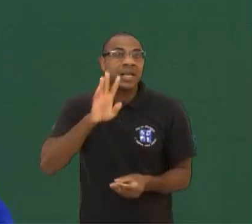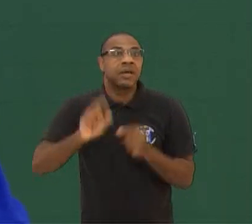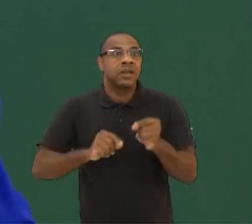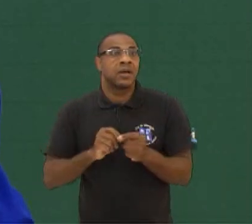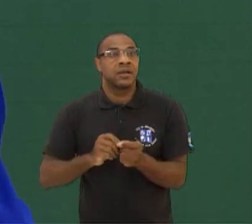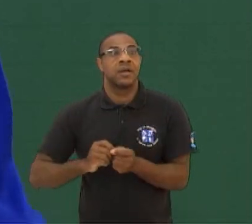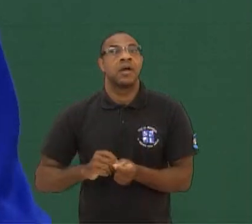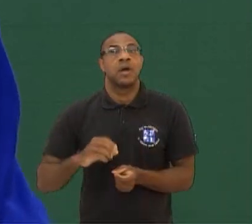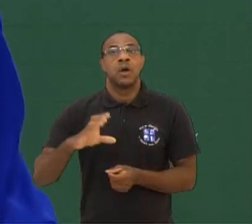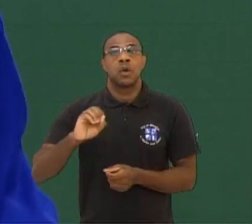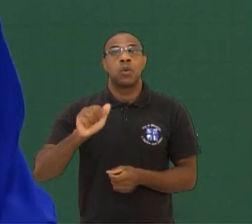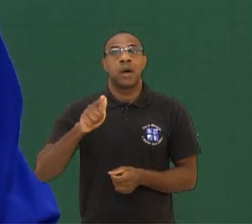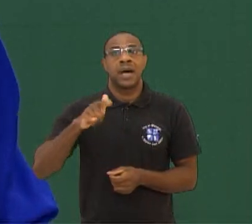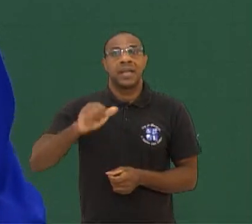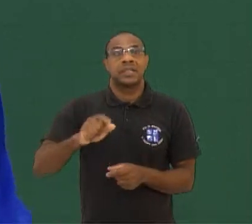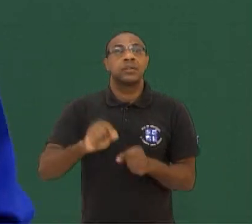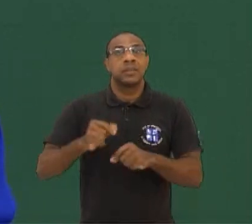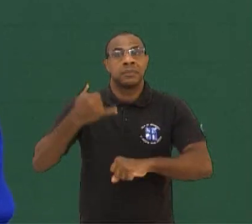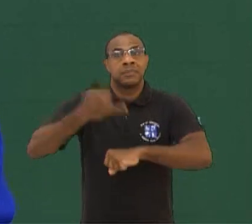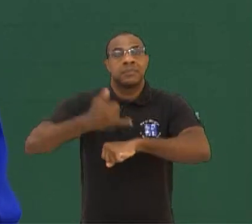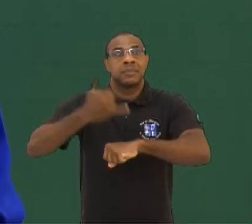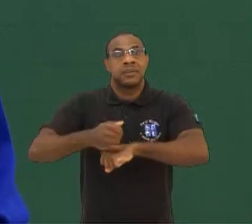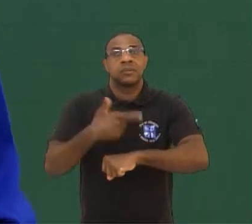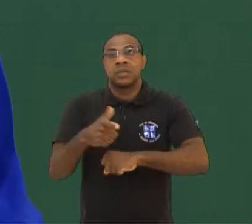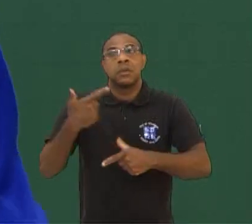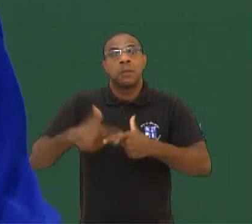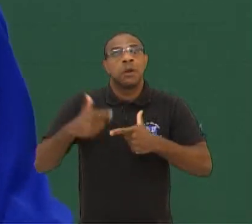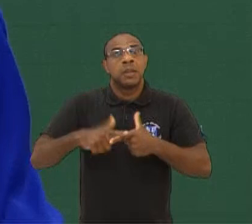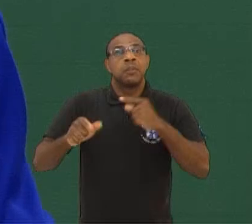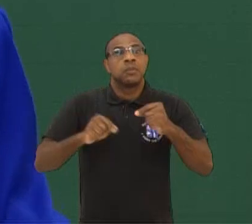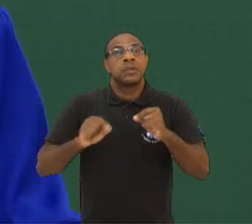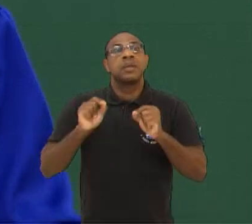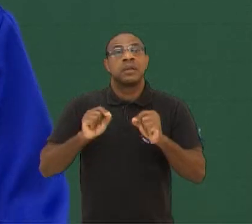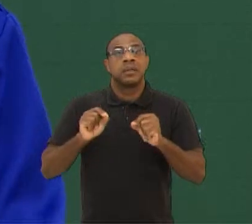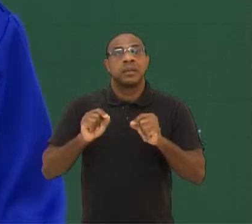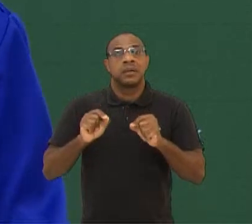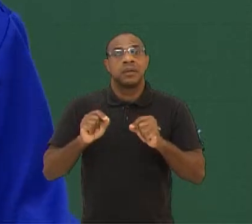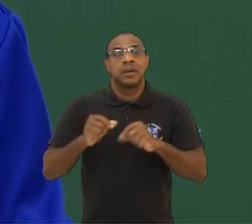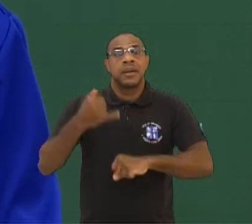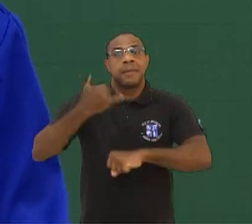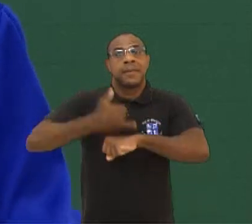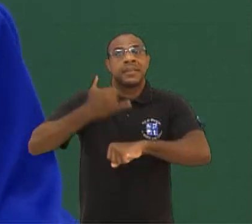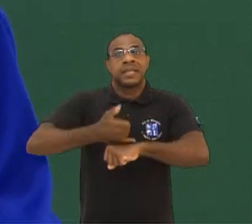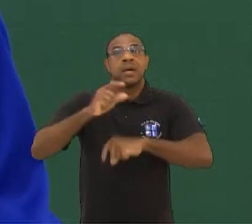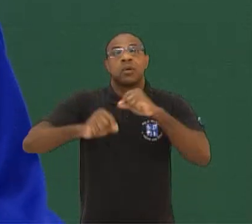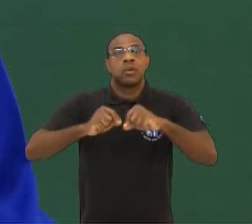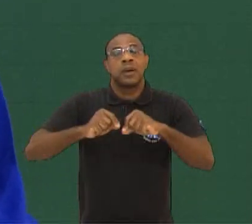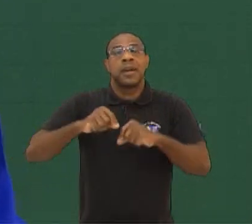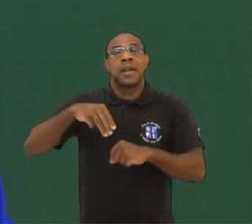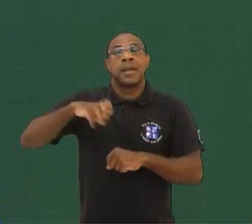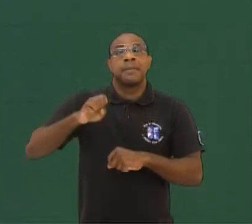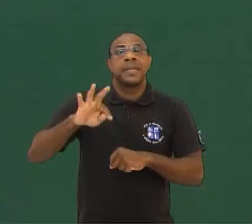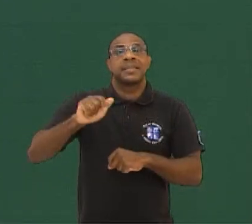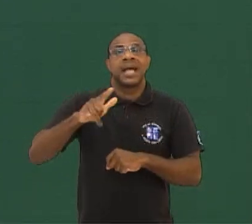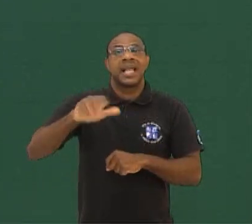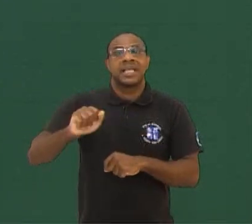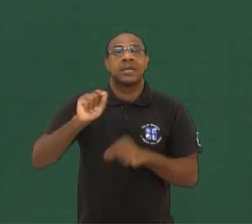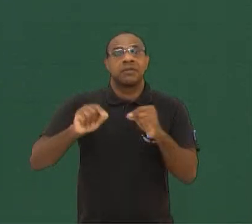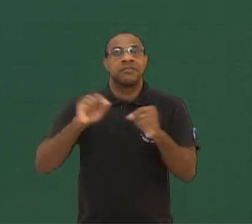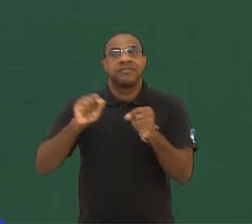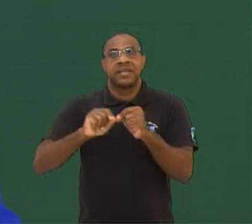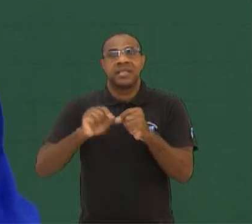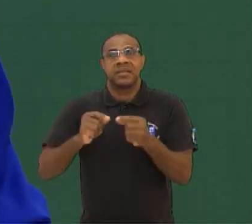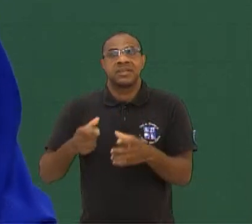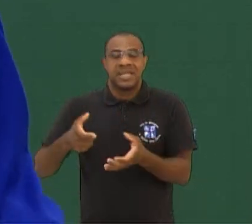aço inoxidável, que é uma liga metálica que não tem esse problema de oxidação. É o metal que é feito, a liga metálica, então, que são feitos